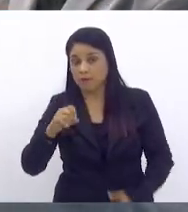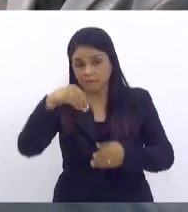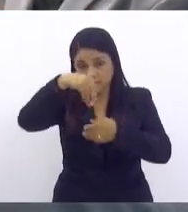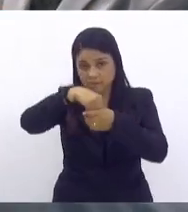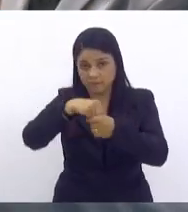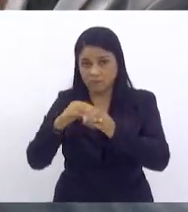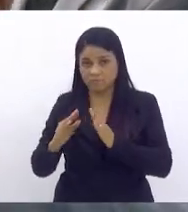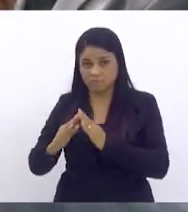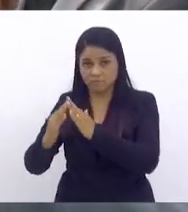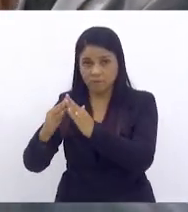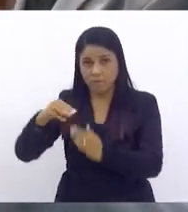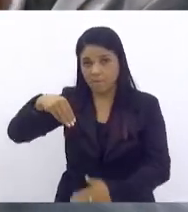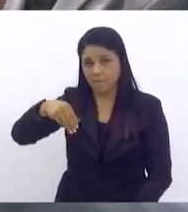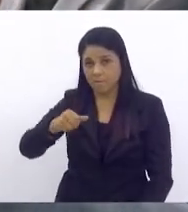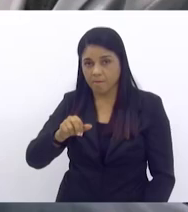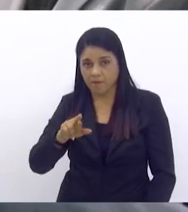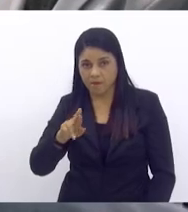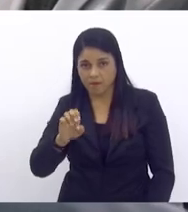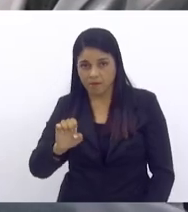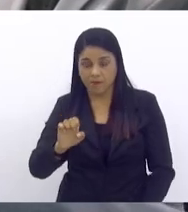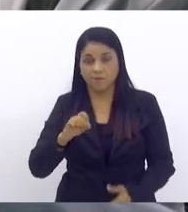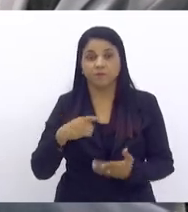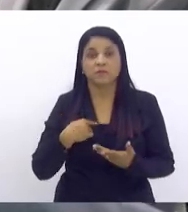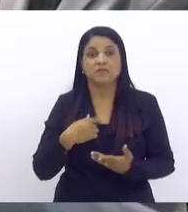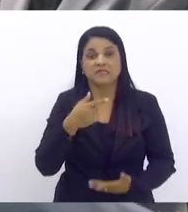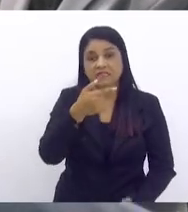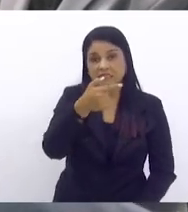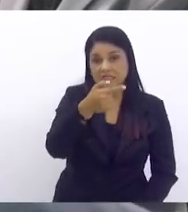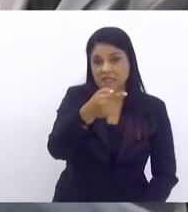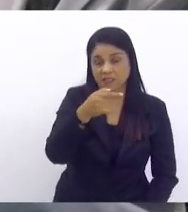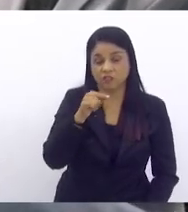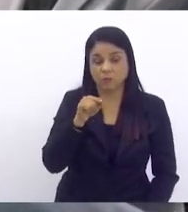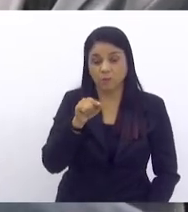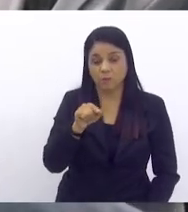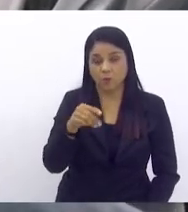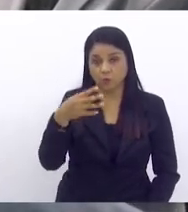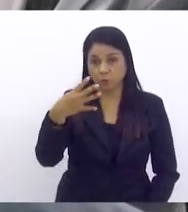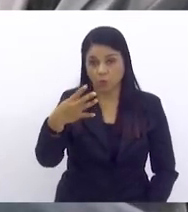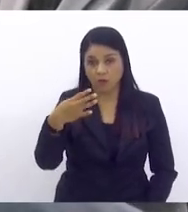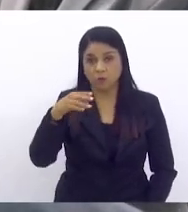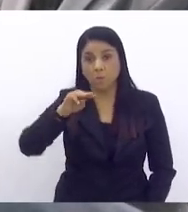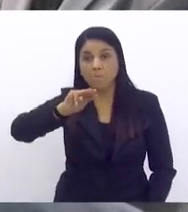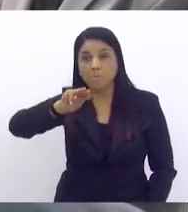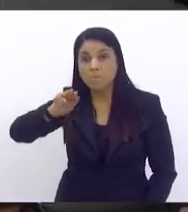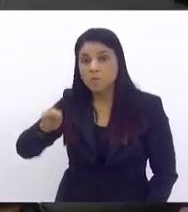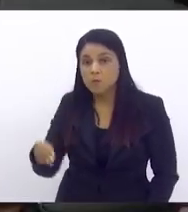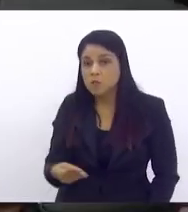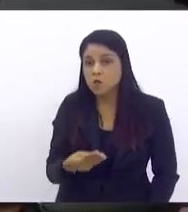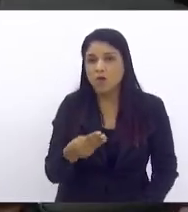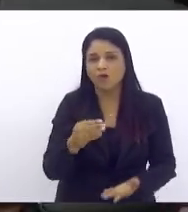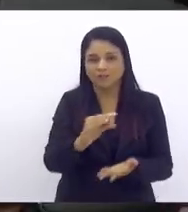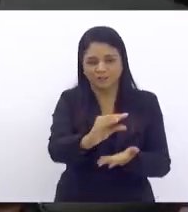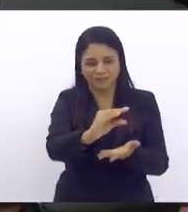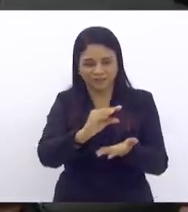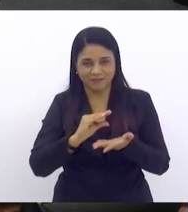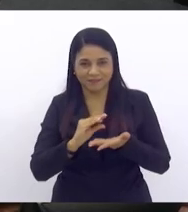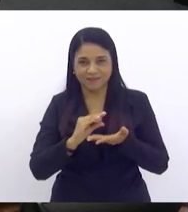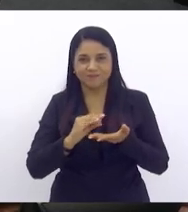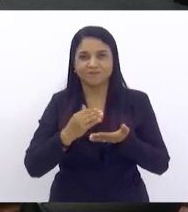recebeu 7,4 milhões da Secretaria Municipal de Educação. Eu vou